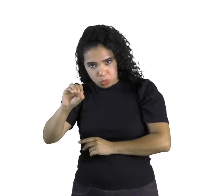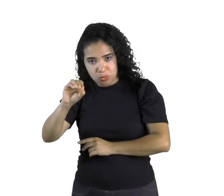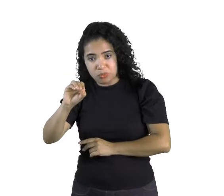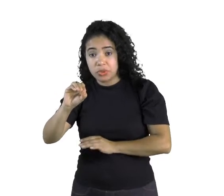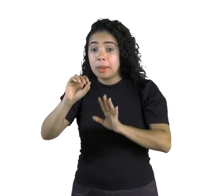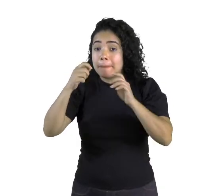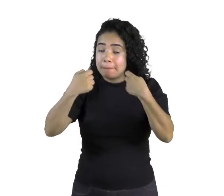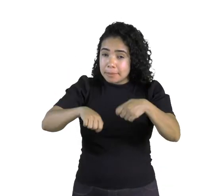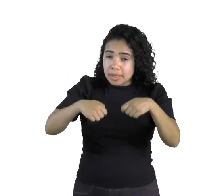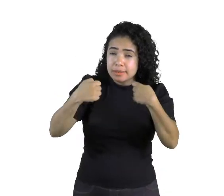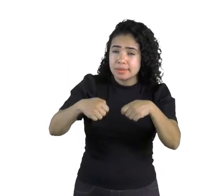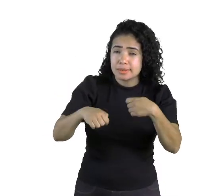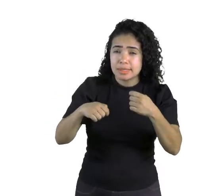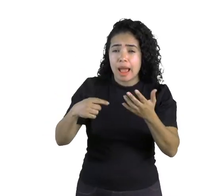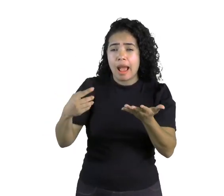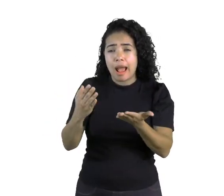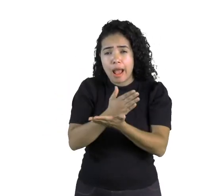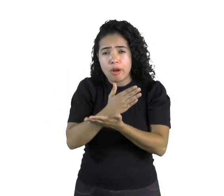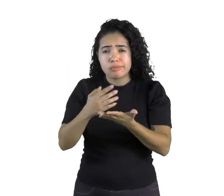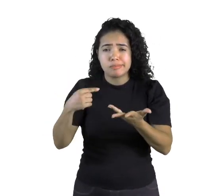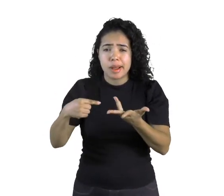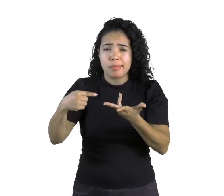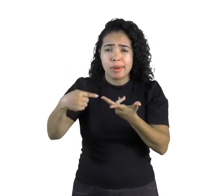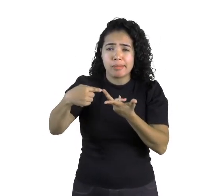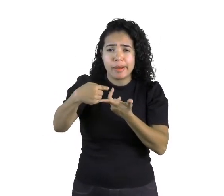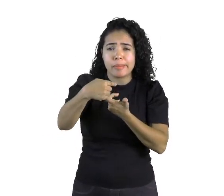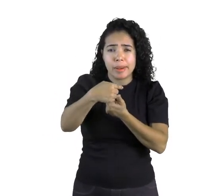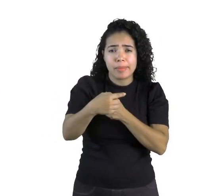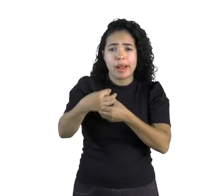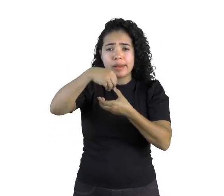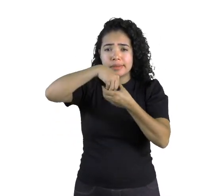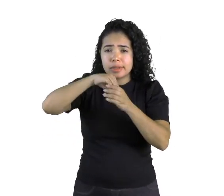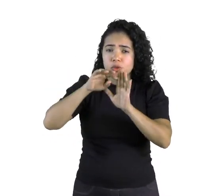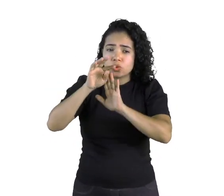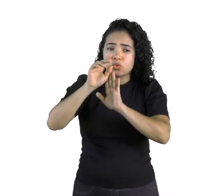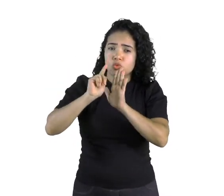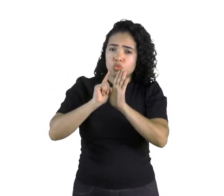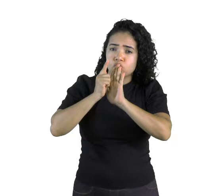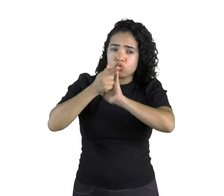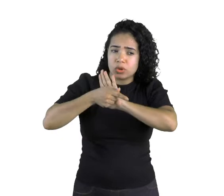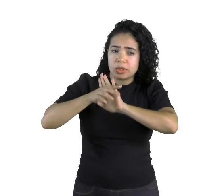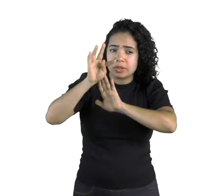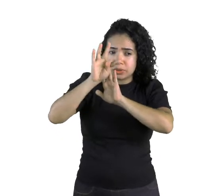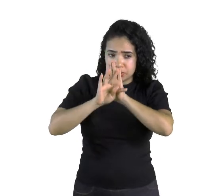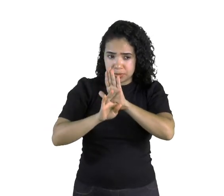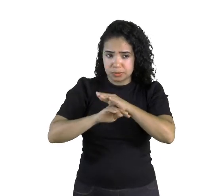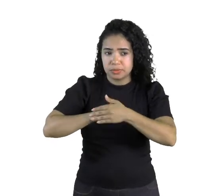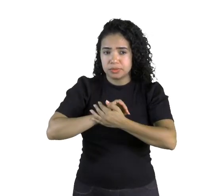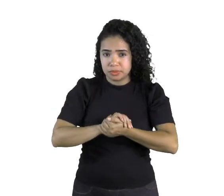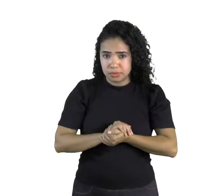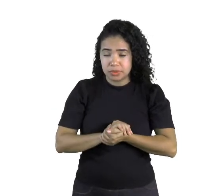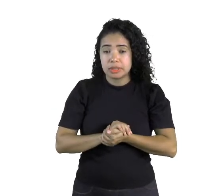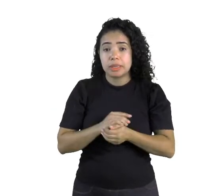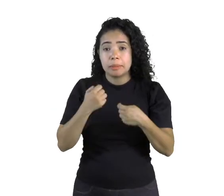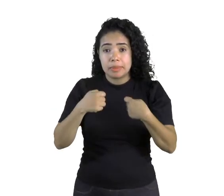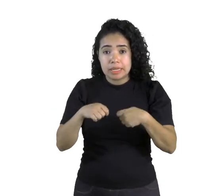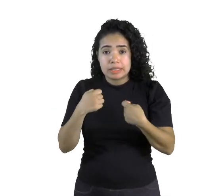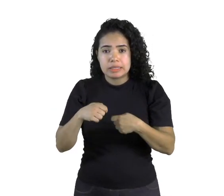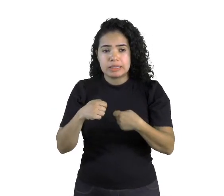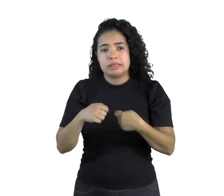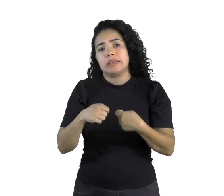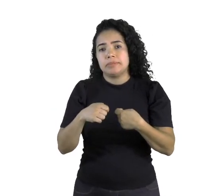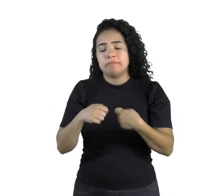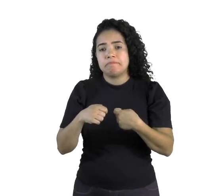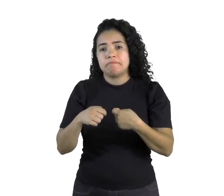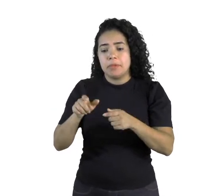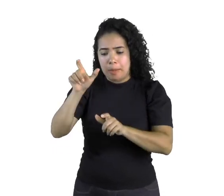alguns elementos para compor sua constituição e ter sentido, como por exemplo, os personagens, um